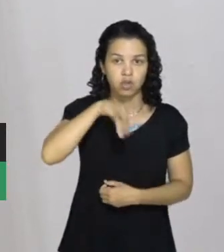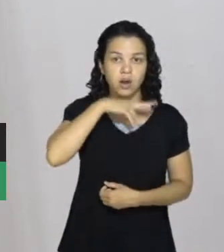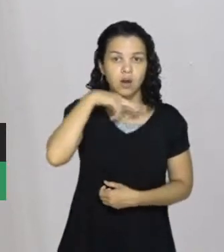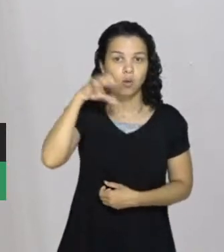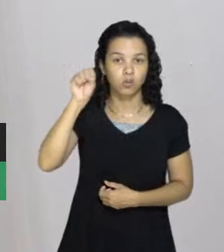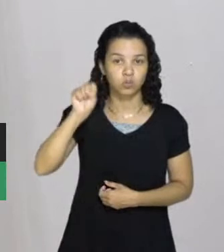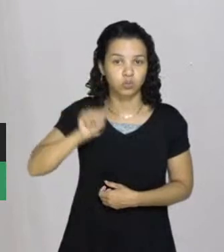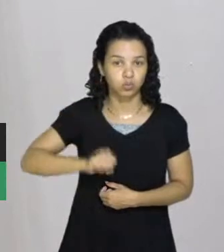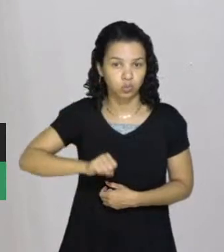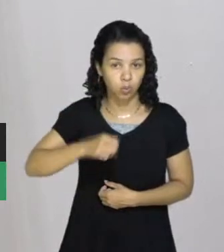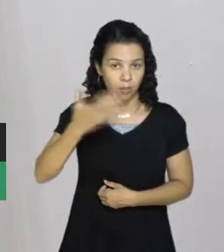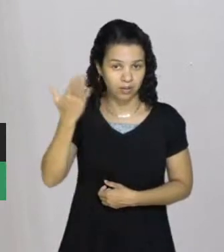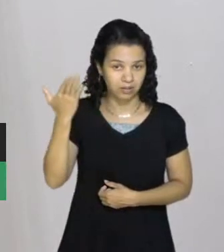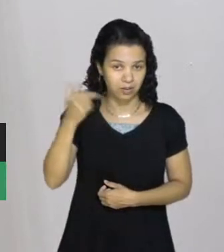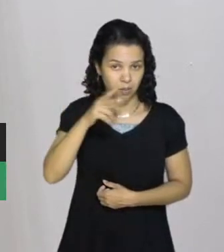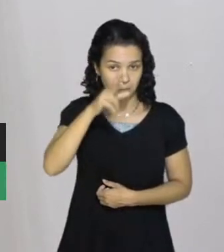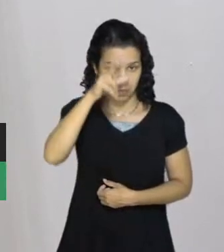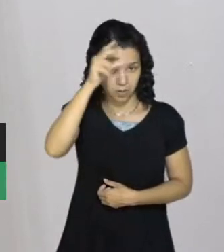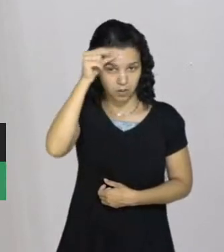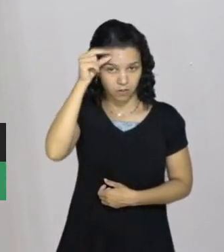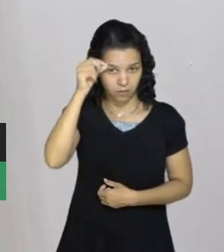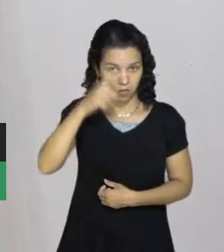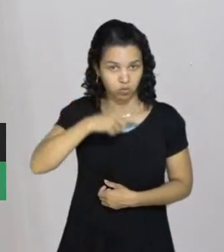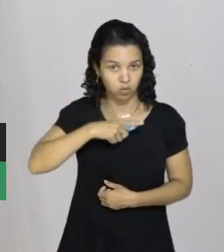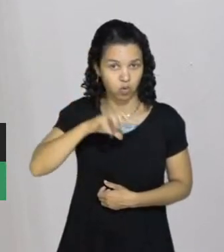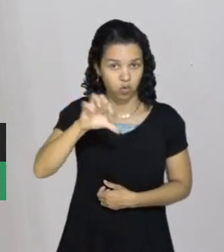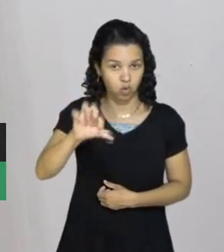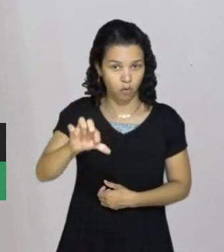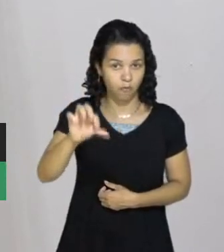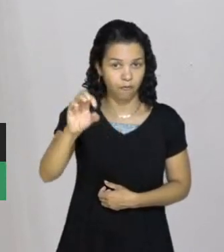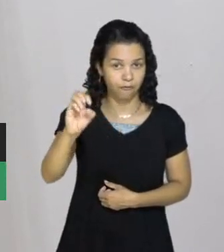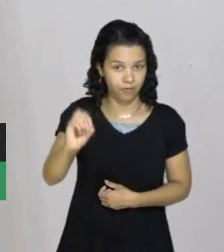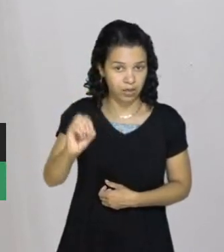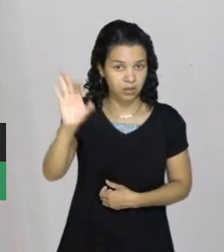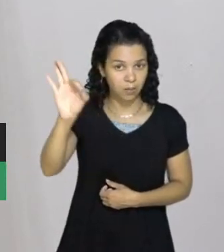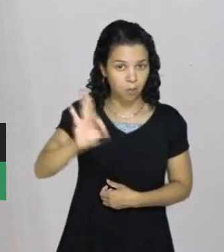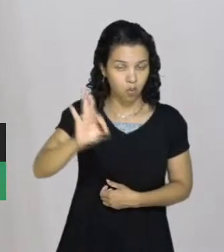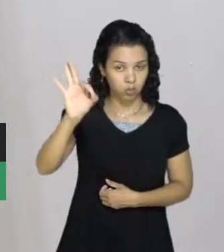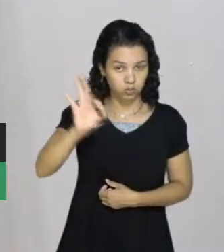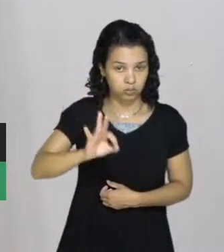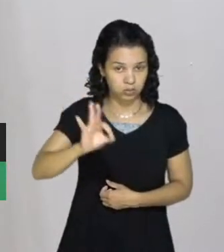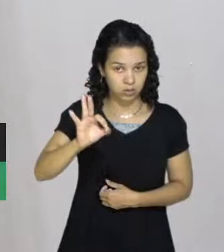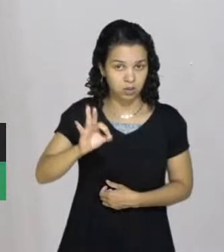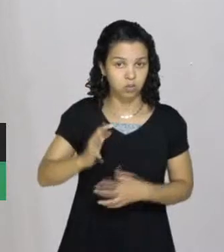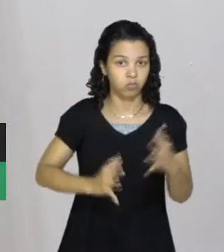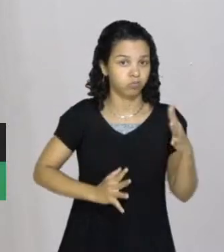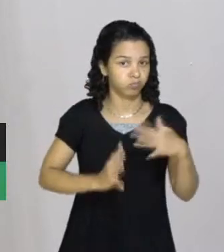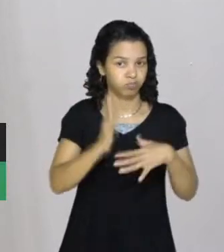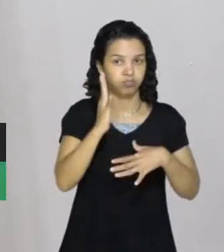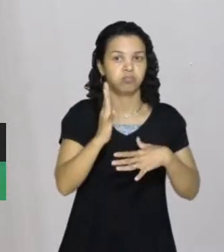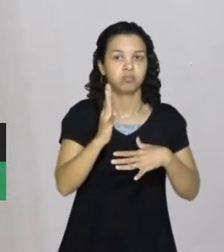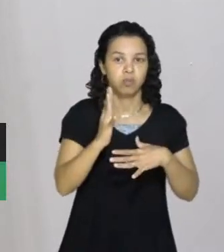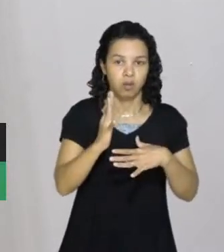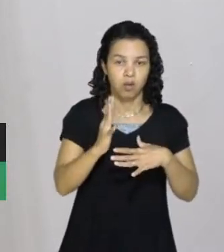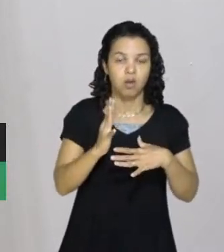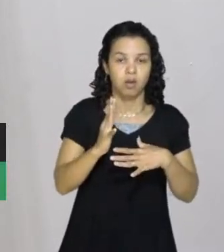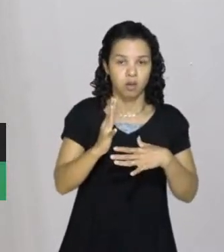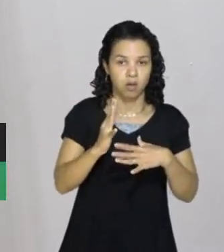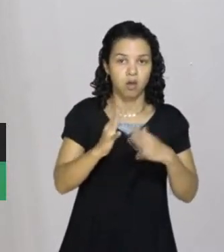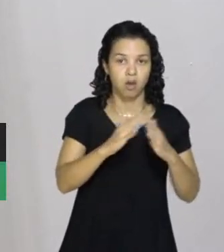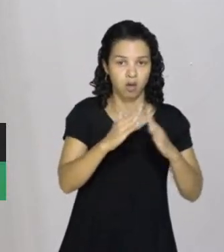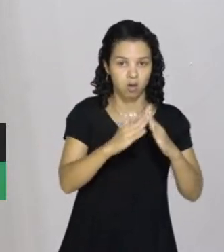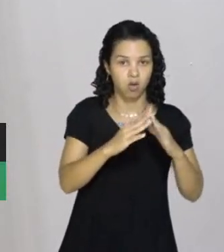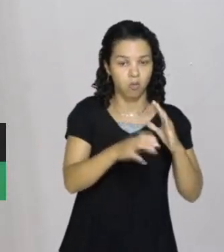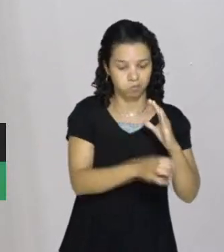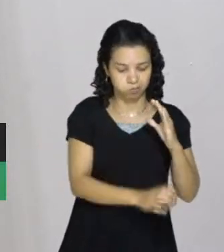ultrapassamos a marca dos 90% de esgoto tratado. Um trabalho longo